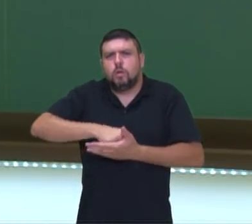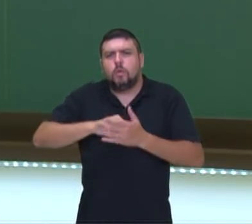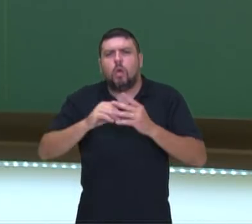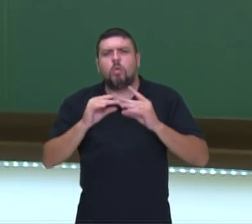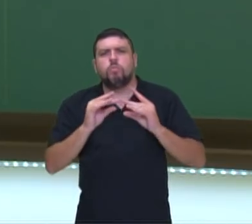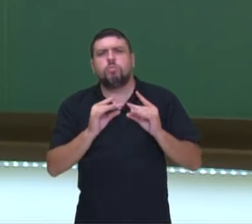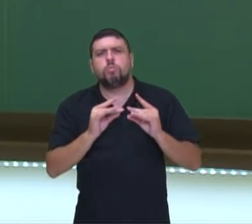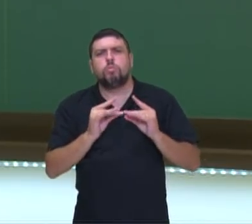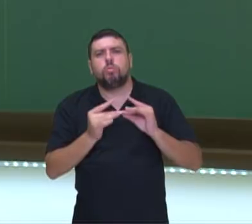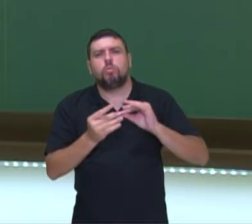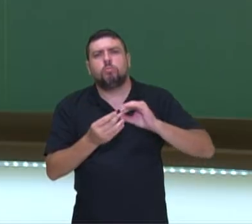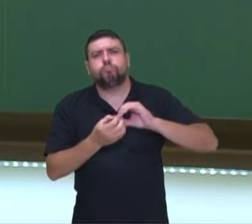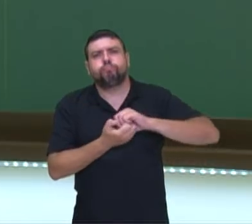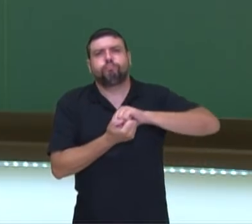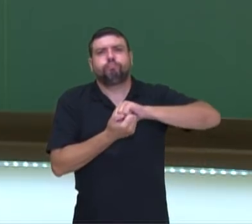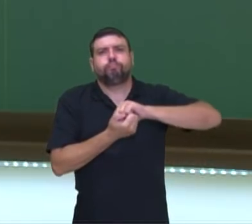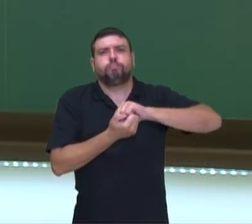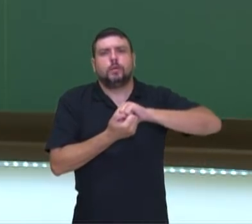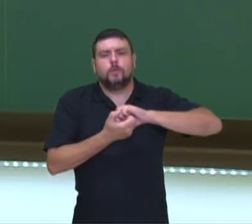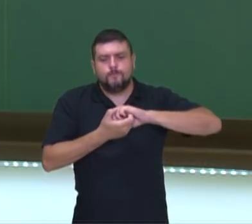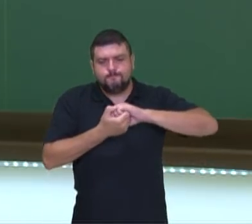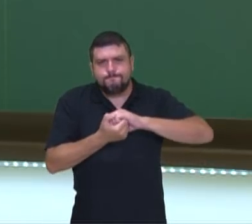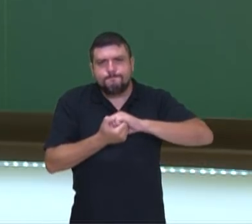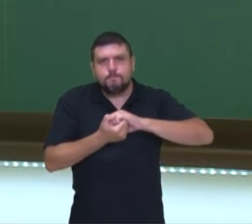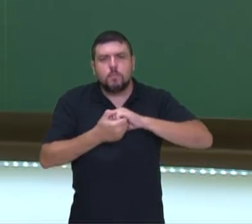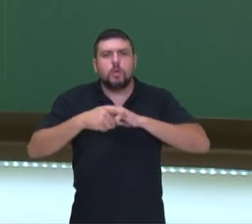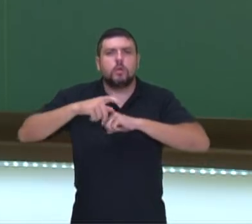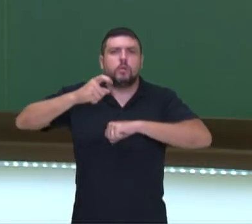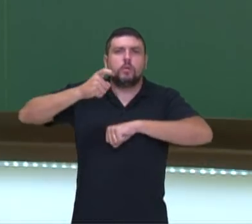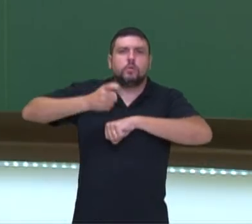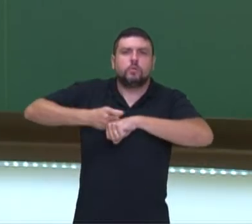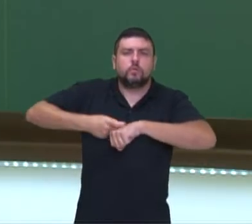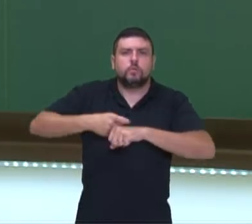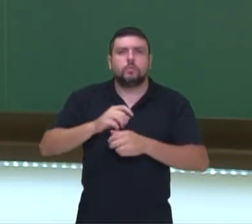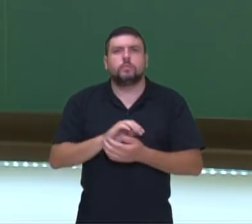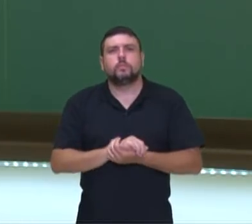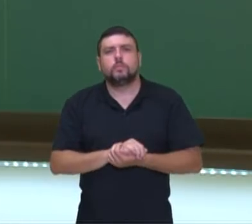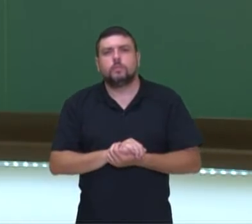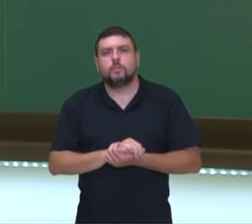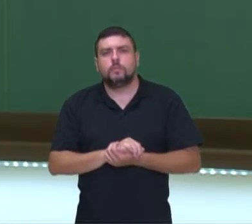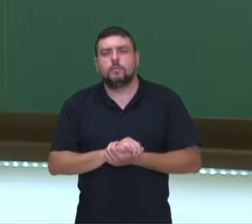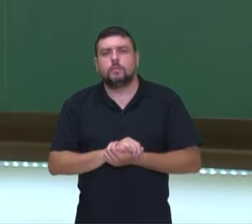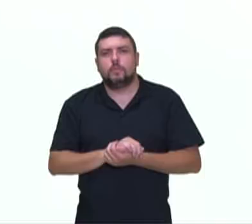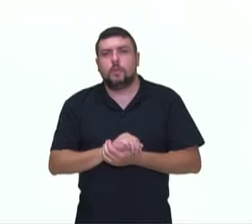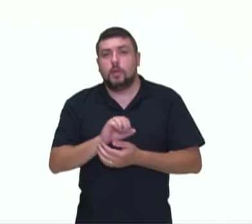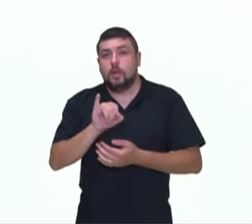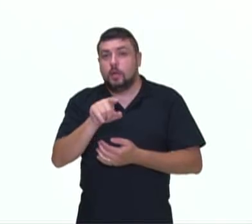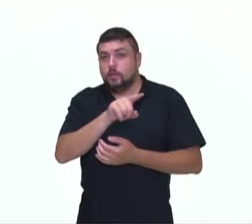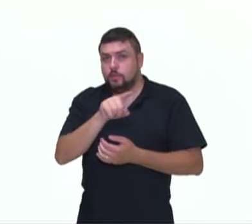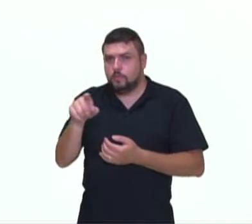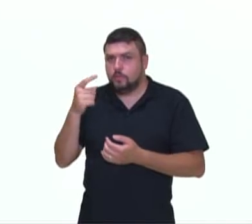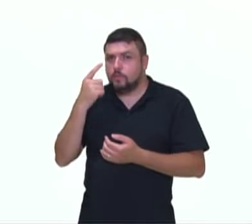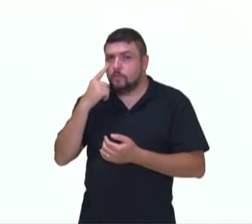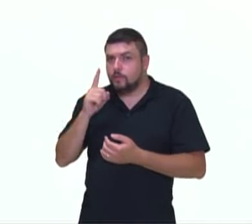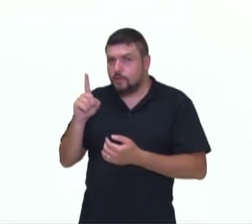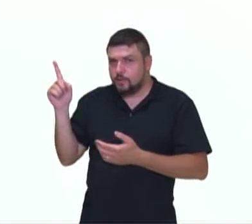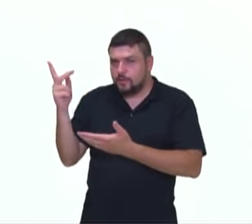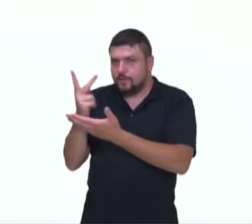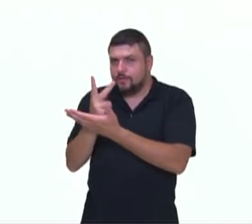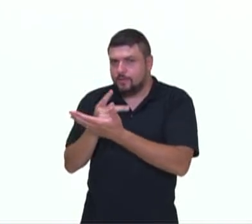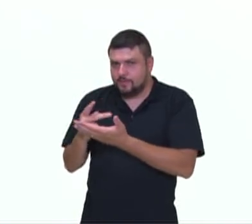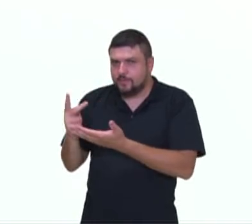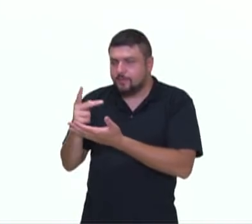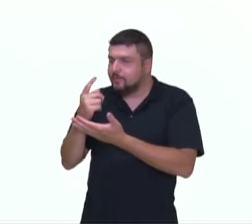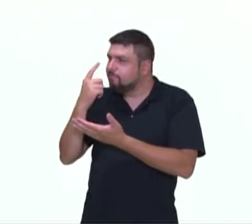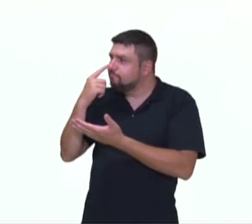estado físico, que faz com que eles se agrupem novamente. Então, se vocês olharem ali no desenho que eu mostro para vocês, ao